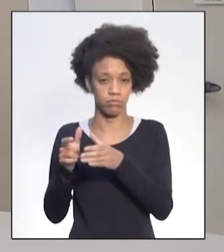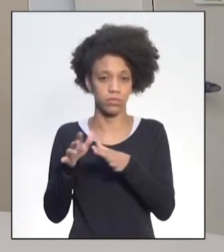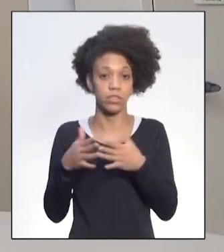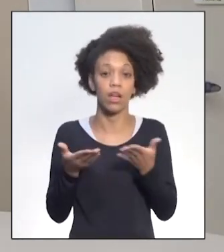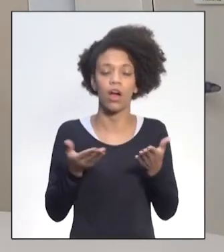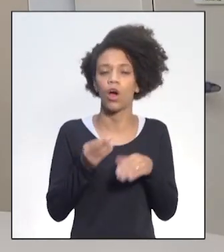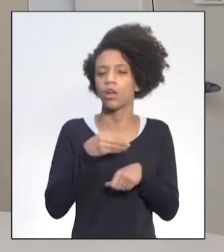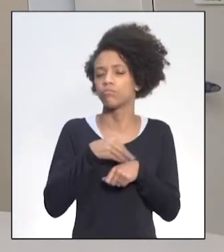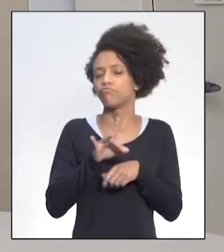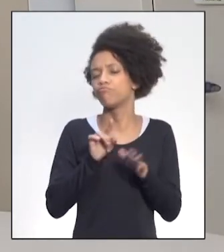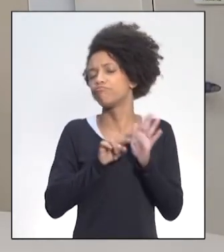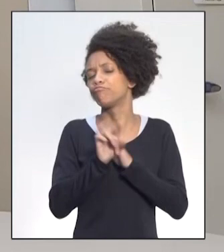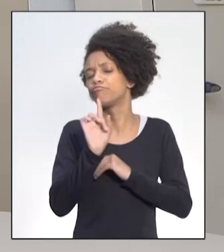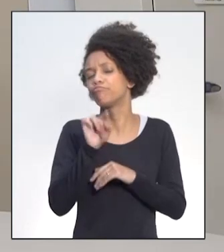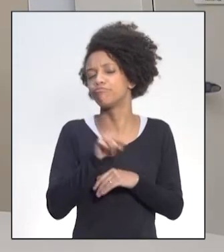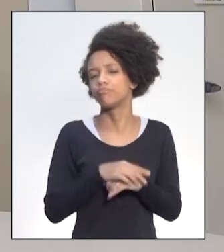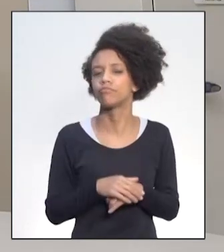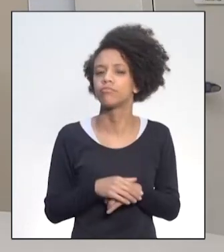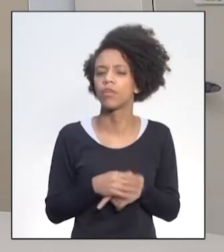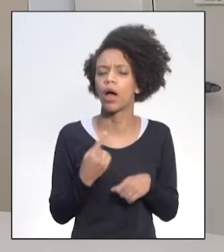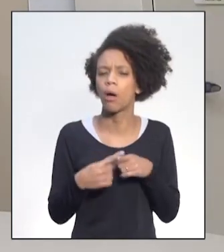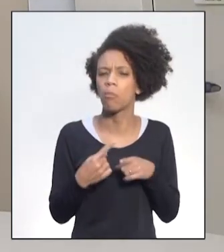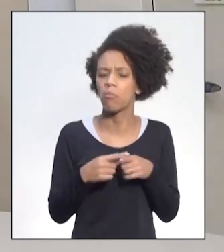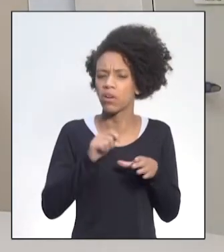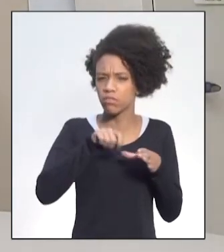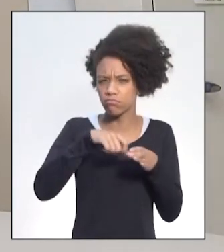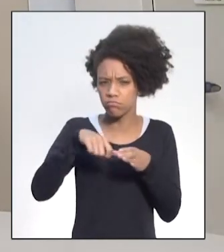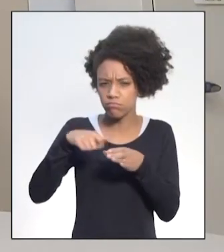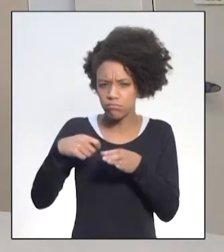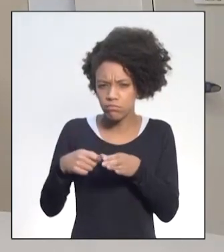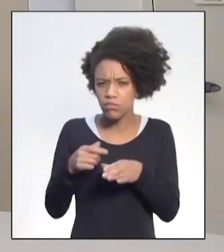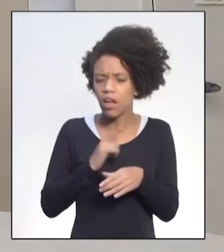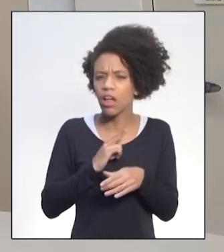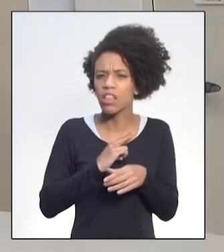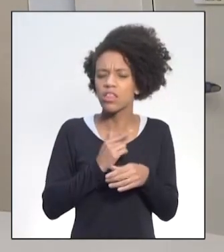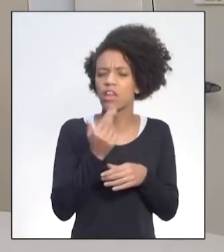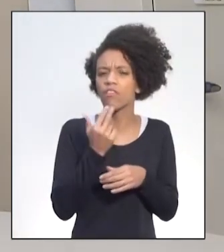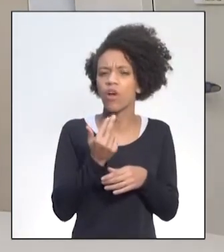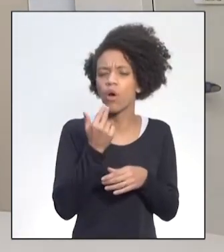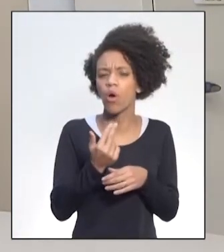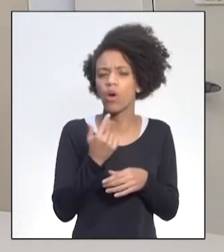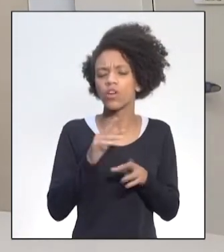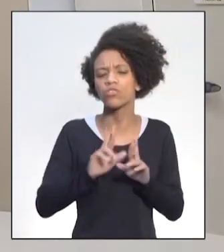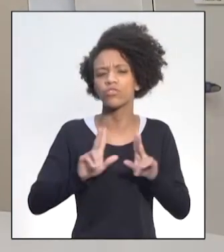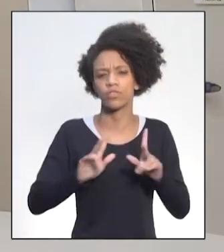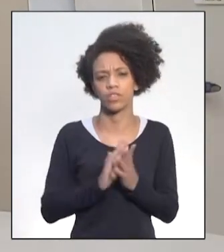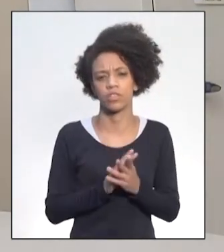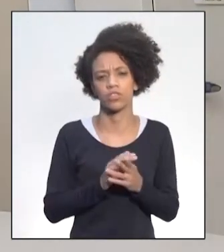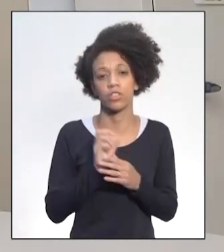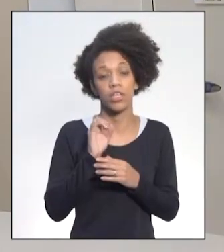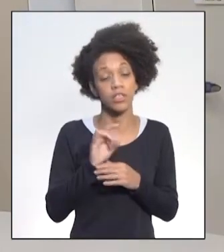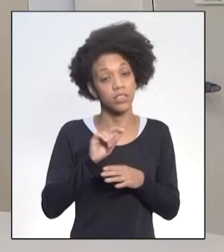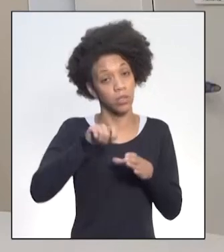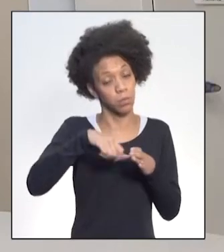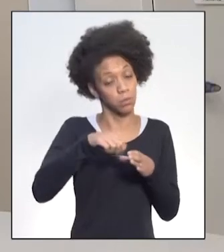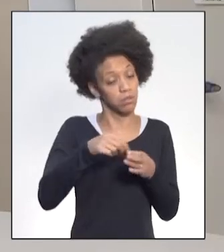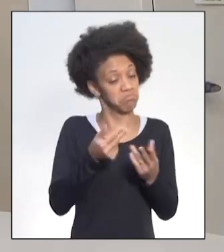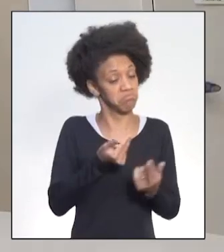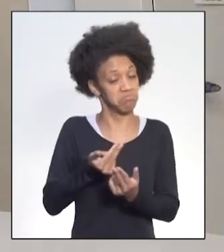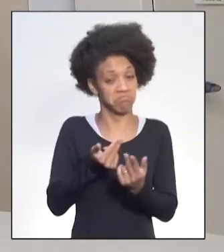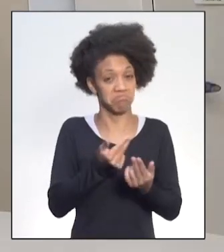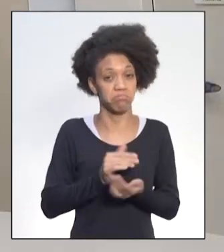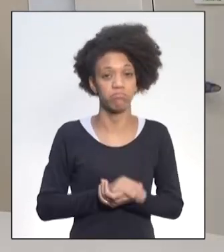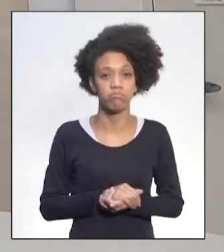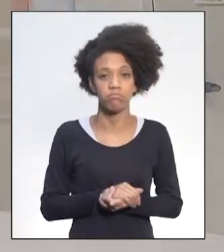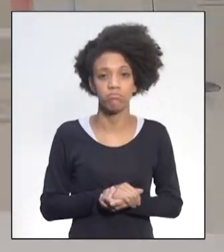fica aí uma pergunta: por que essas substâncias tiveram coloração diferente, se o reagente é o mesmo?